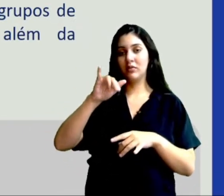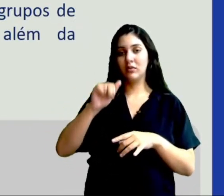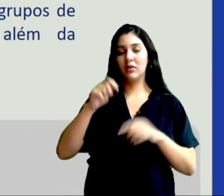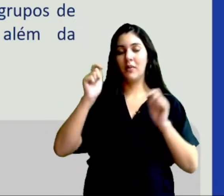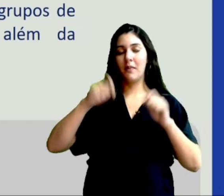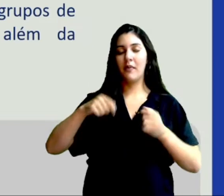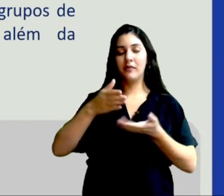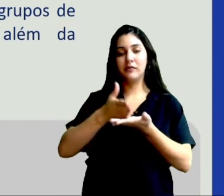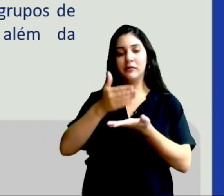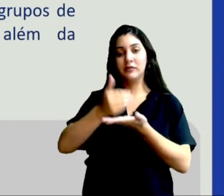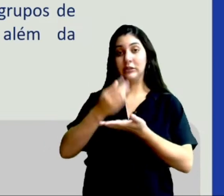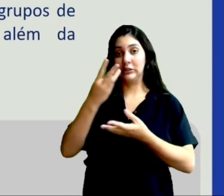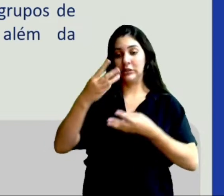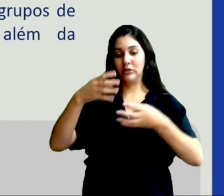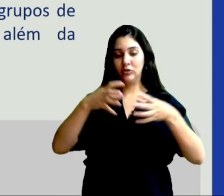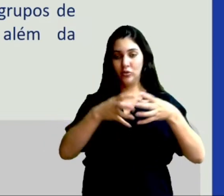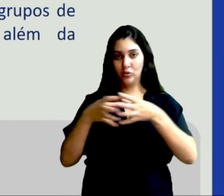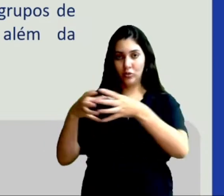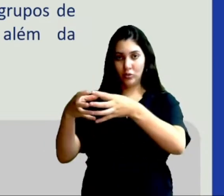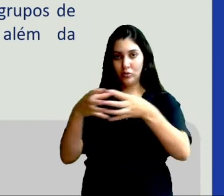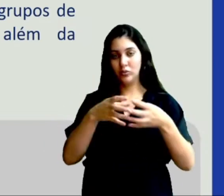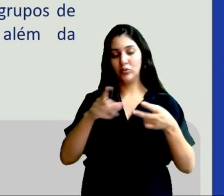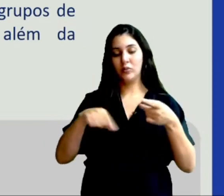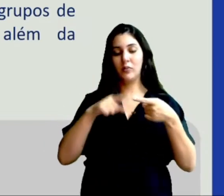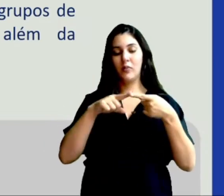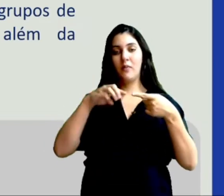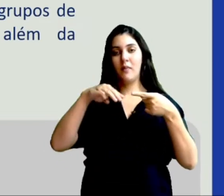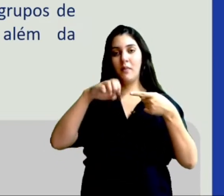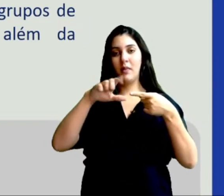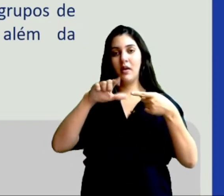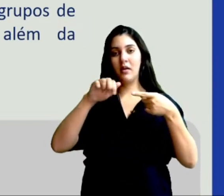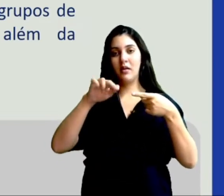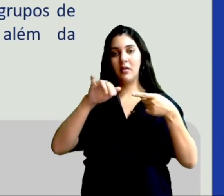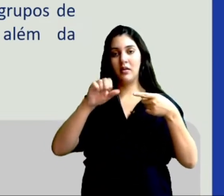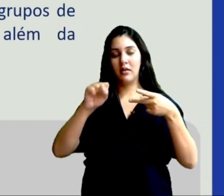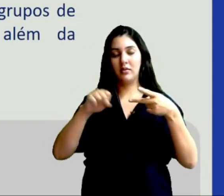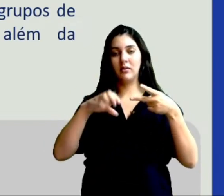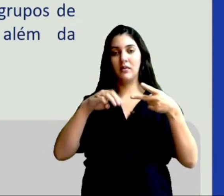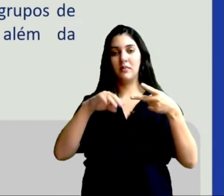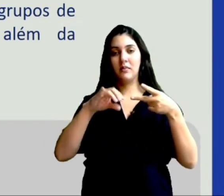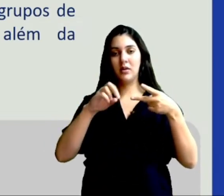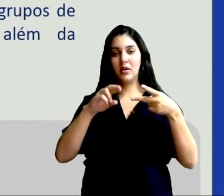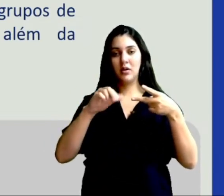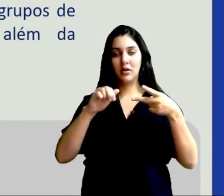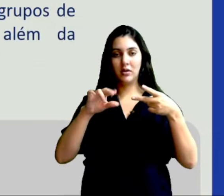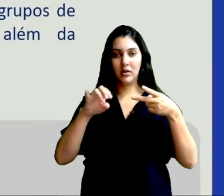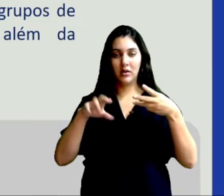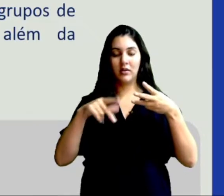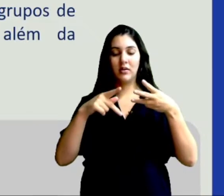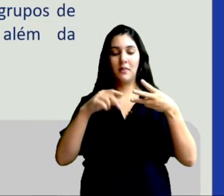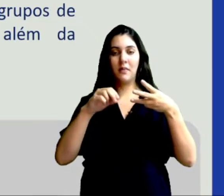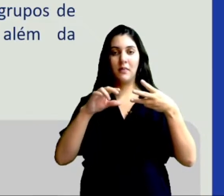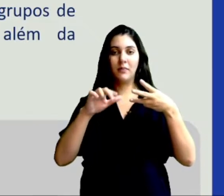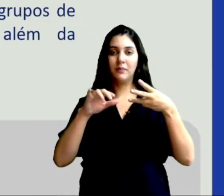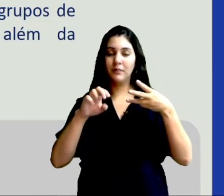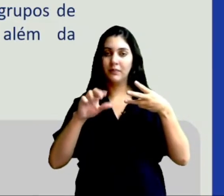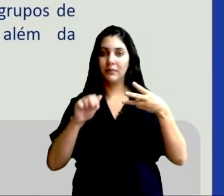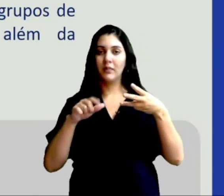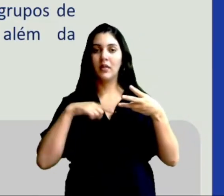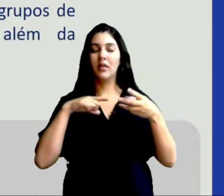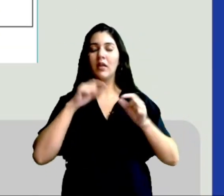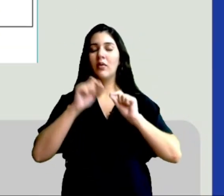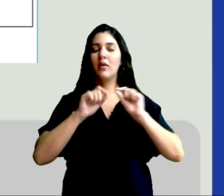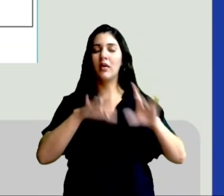três grandes grupos de ilhas: a Melanésia, Micronésia e Polinésia, além da Austrália e da